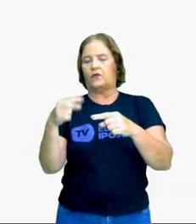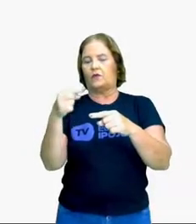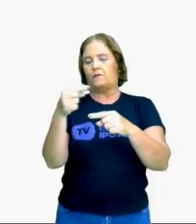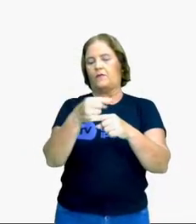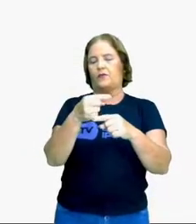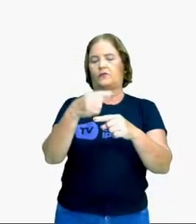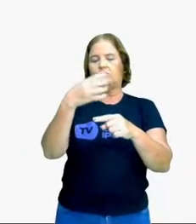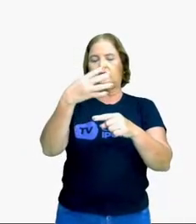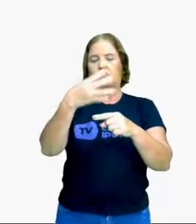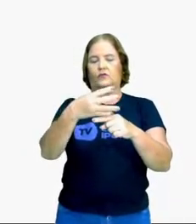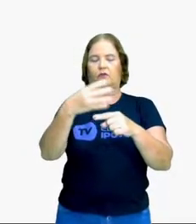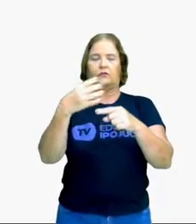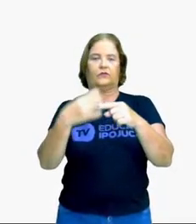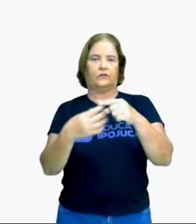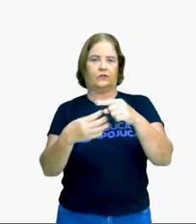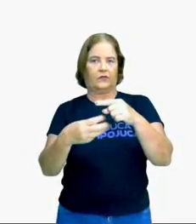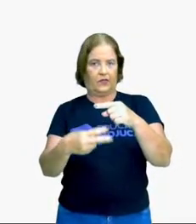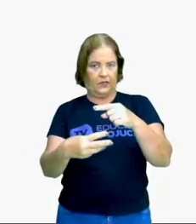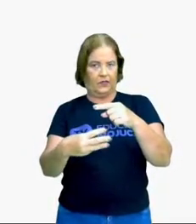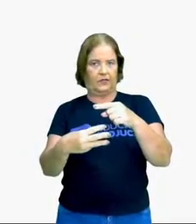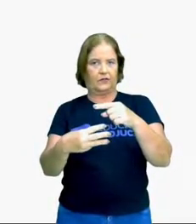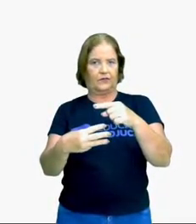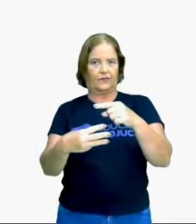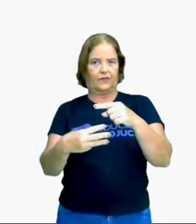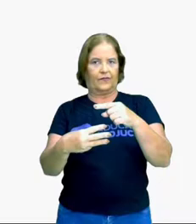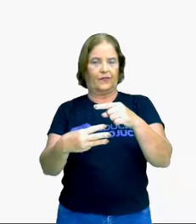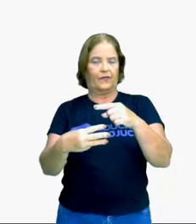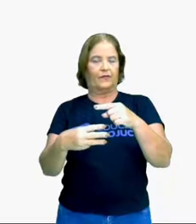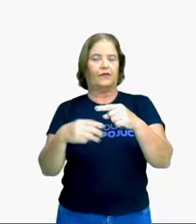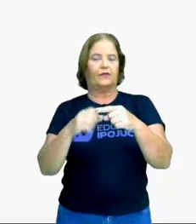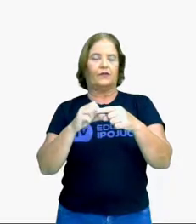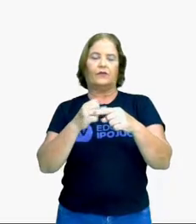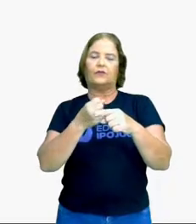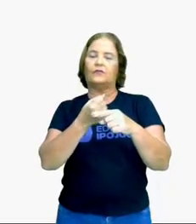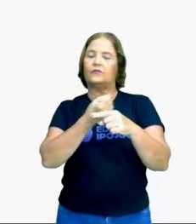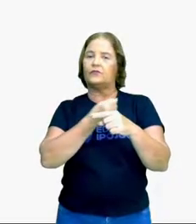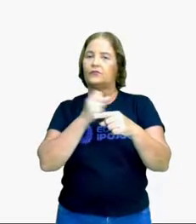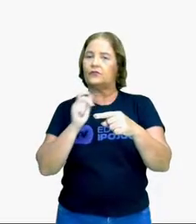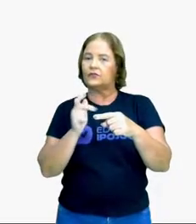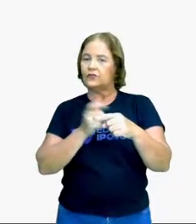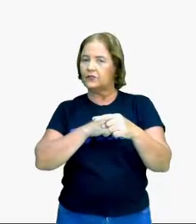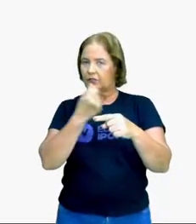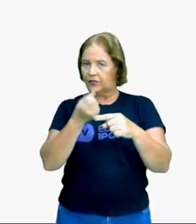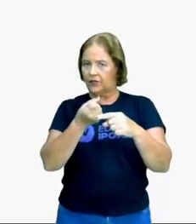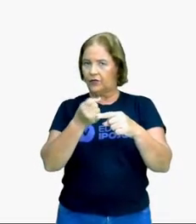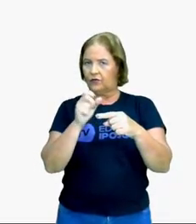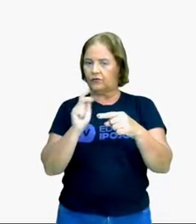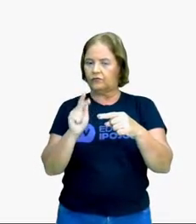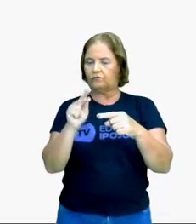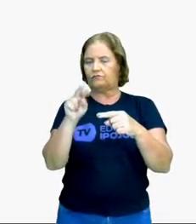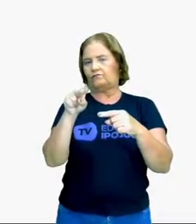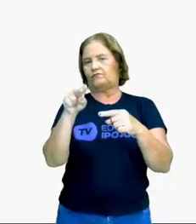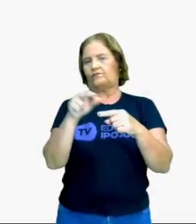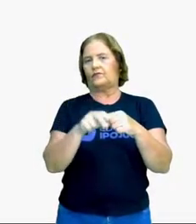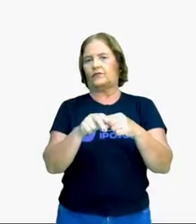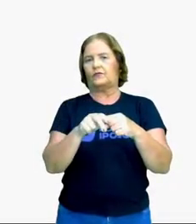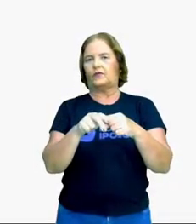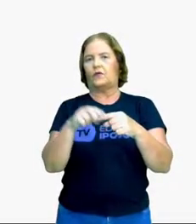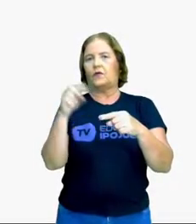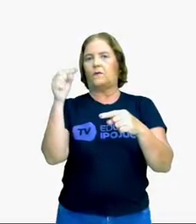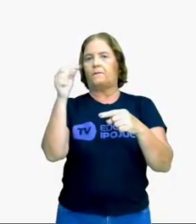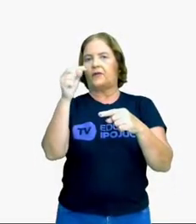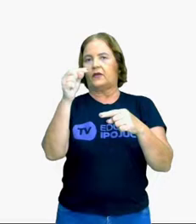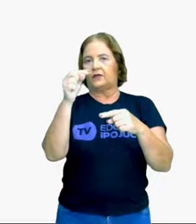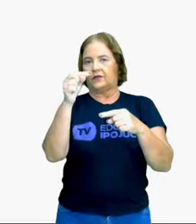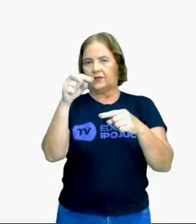Inverte e o sinal da base permanece o mesmo. Porém, o sinal do expoente